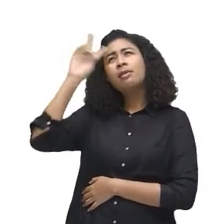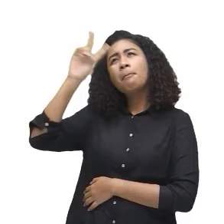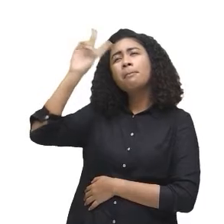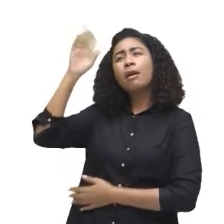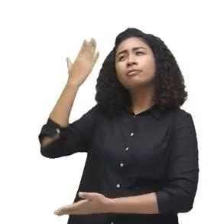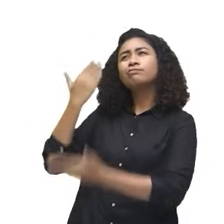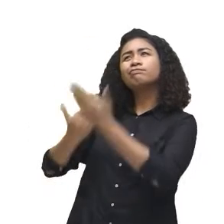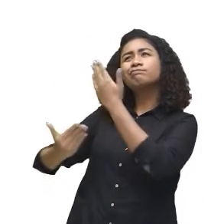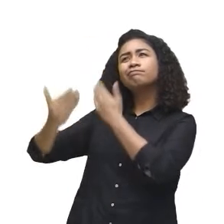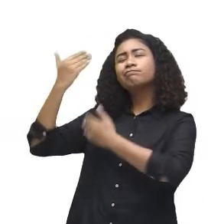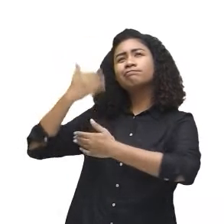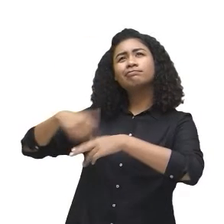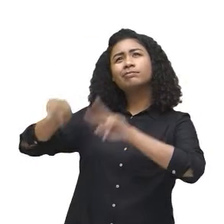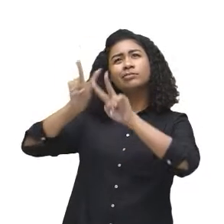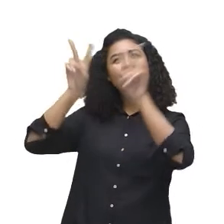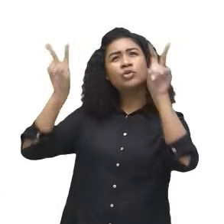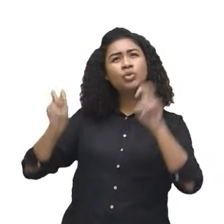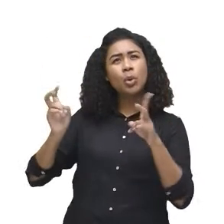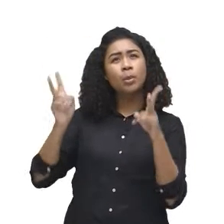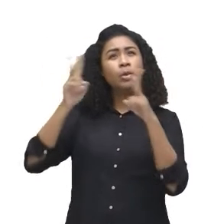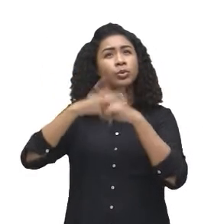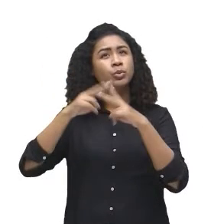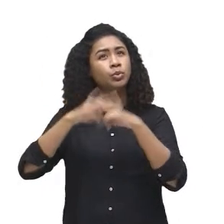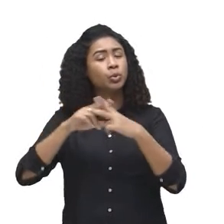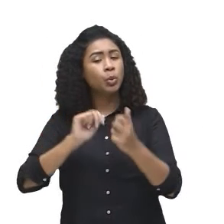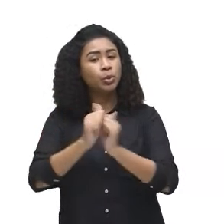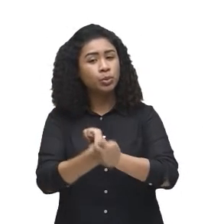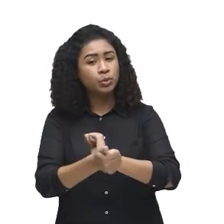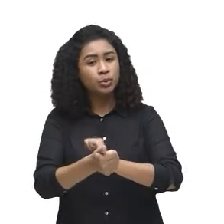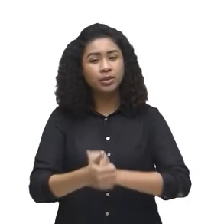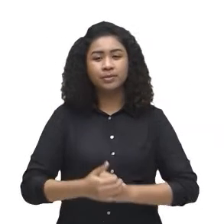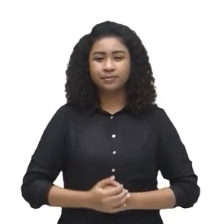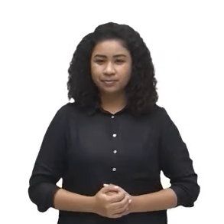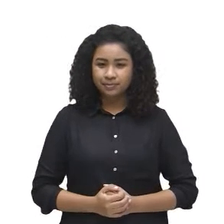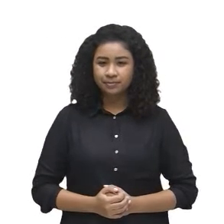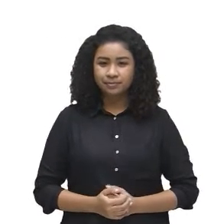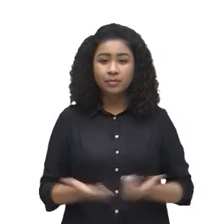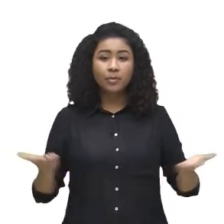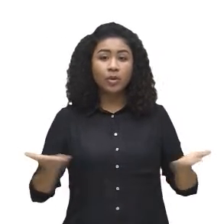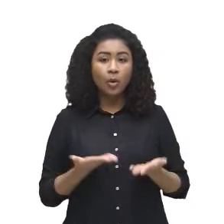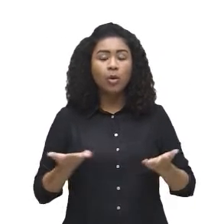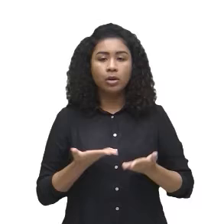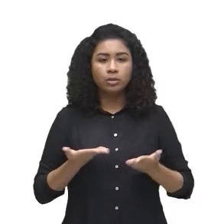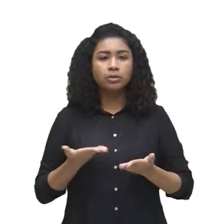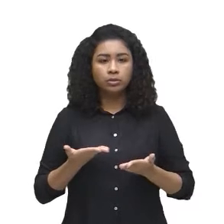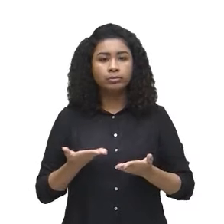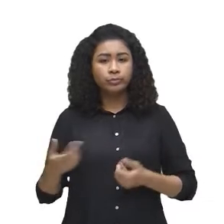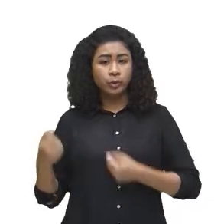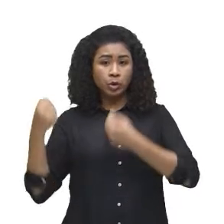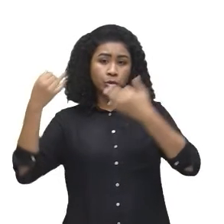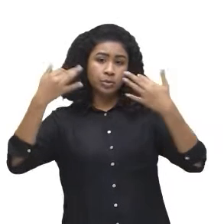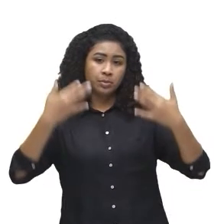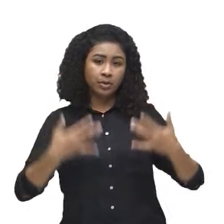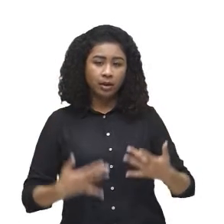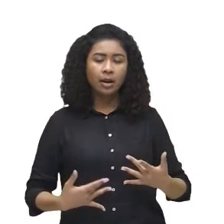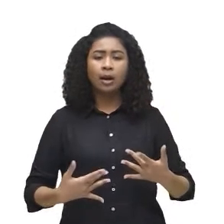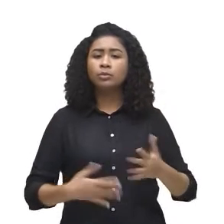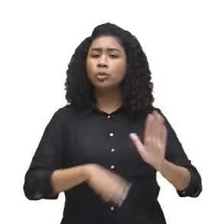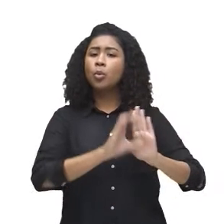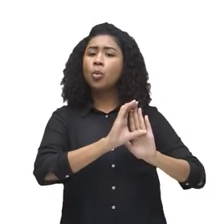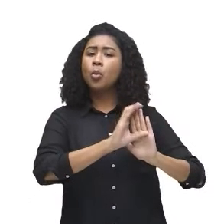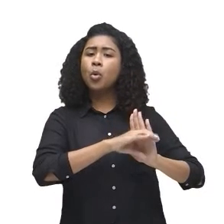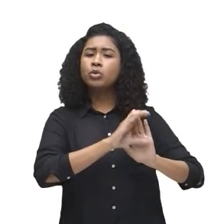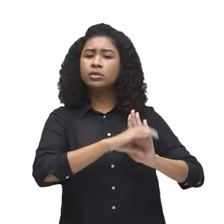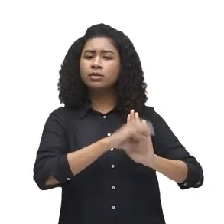referências sobre as lutas. Então vamos ver agora qual é a definição completa sobre o que é